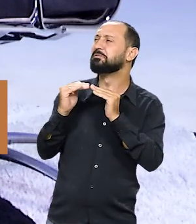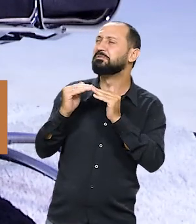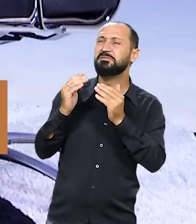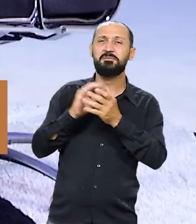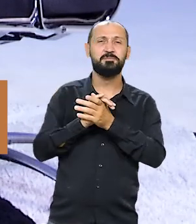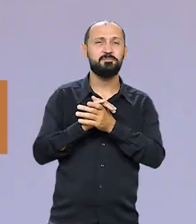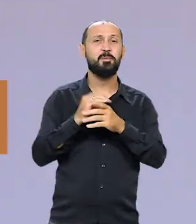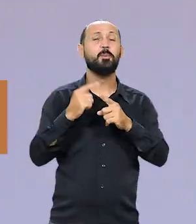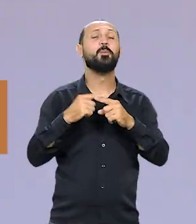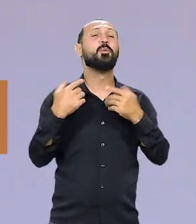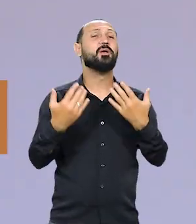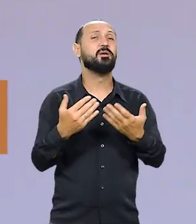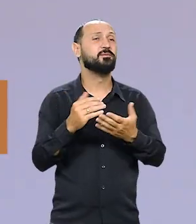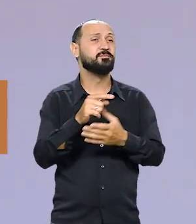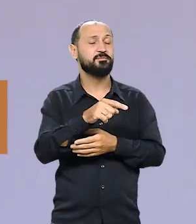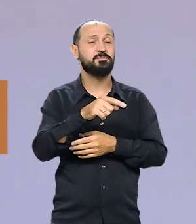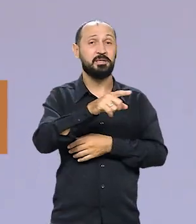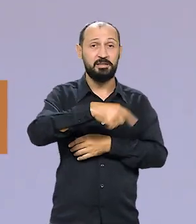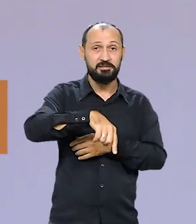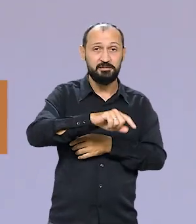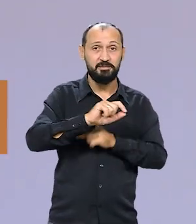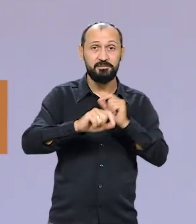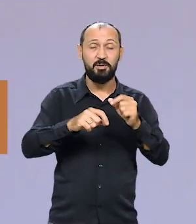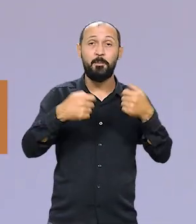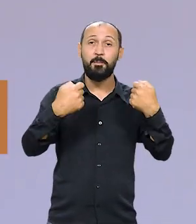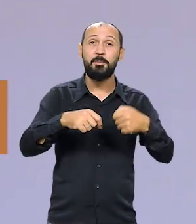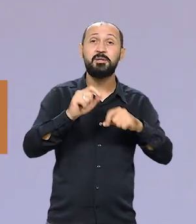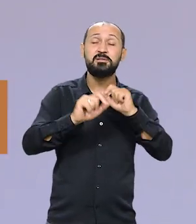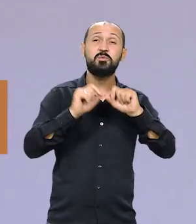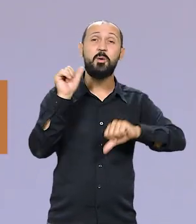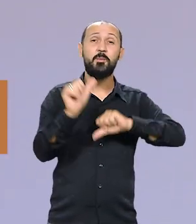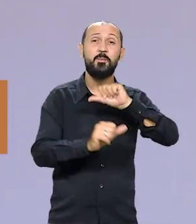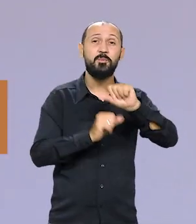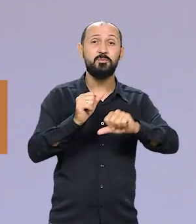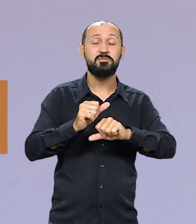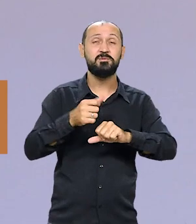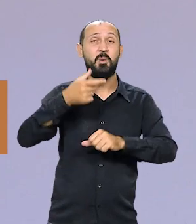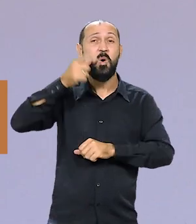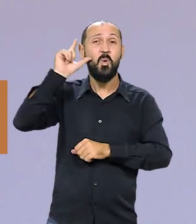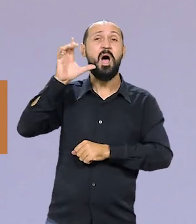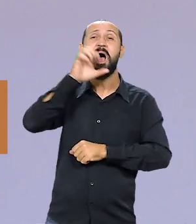isso é muito verdade. Mas por quê? Porque essas pessoas precisam de uma